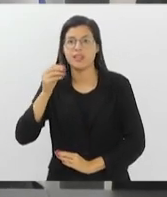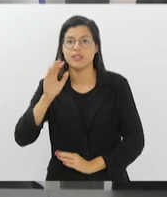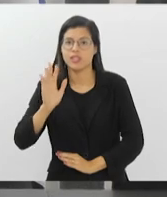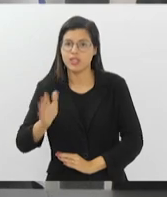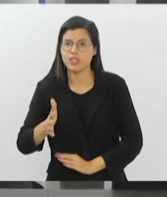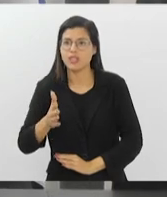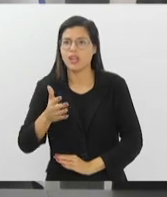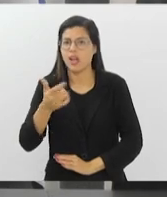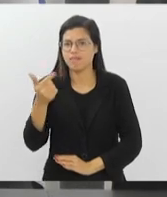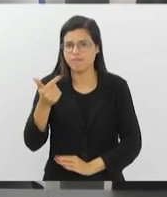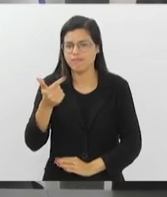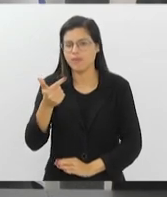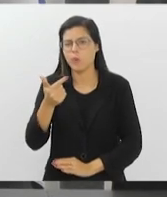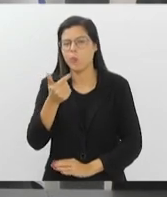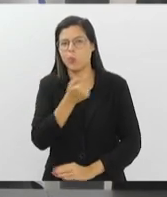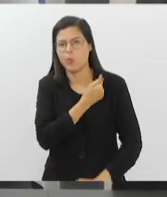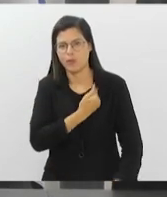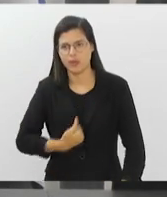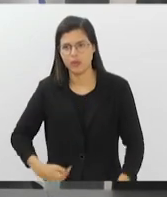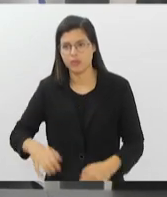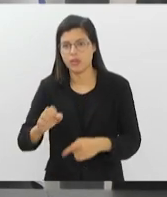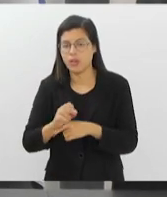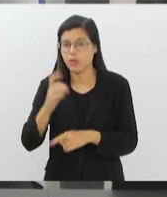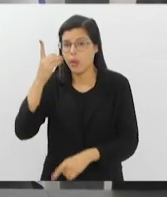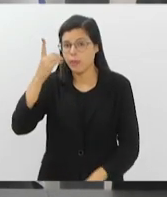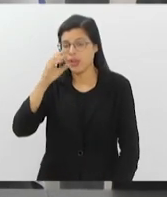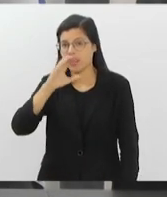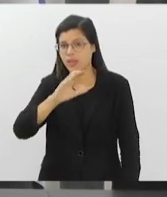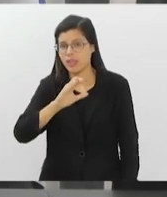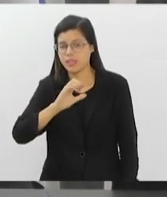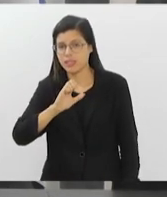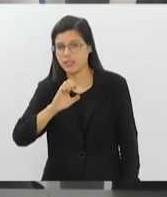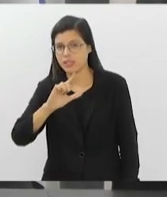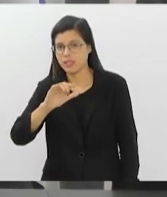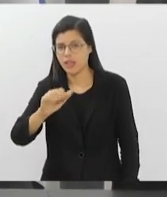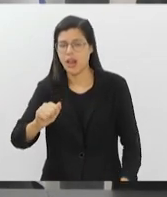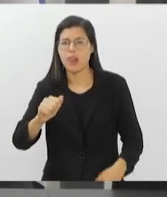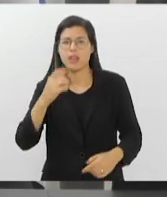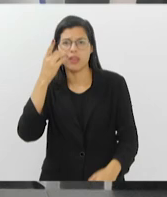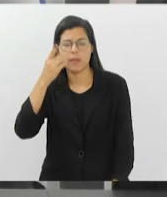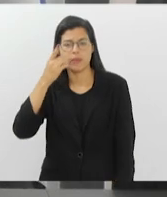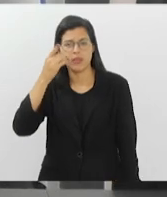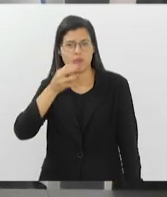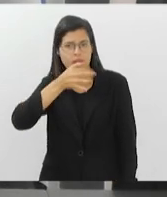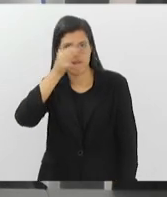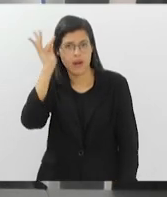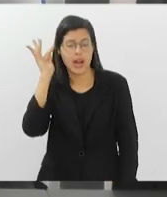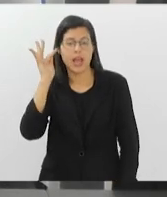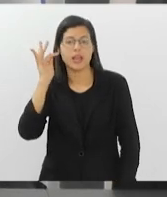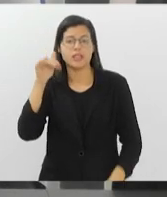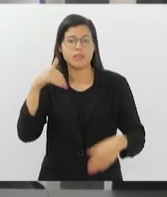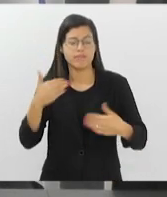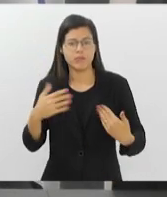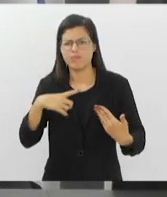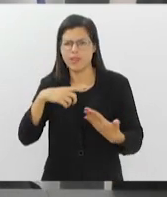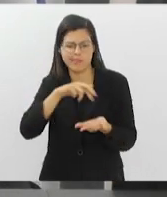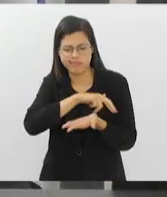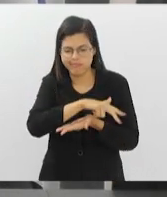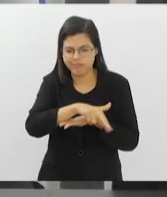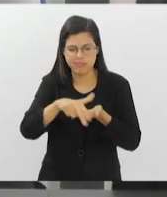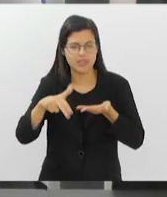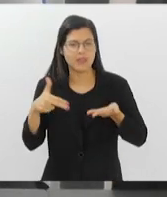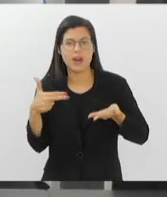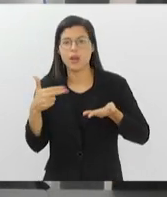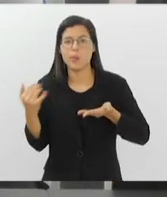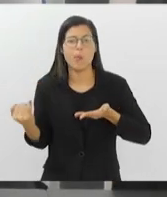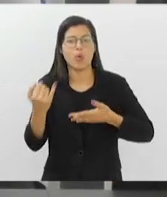Deputada Célia, com toda a sua sobriedade também, a sua envergadura de seu mandato, deputado Fred. Então, a configuração é muito precisa para a gente discutir isso